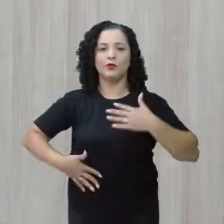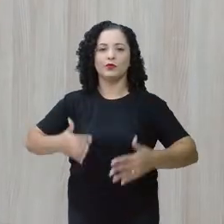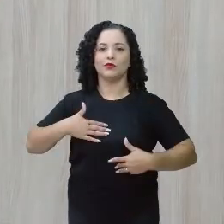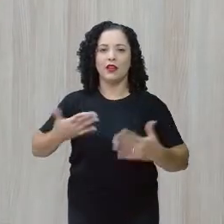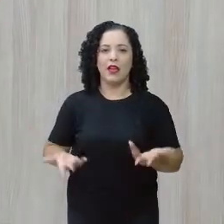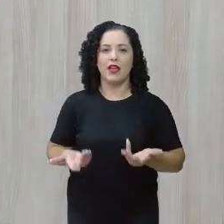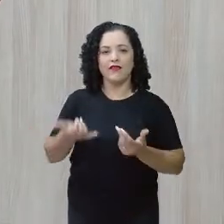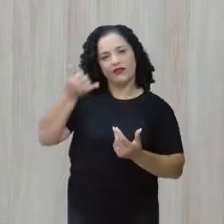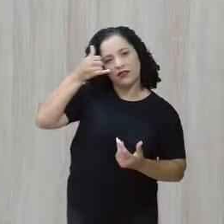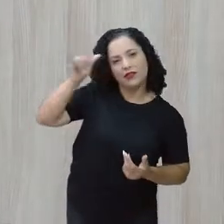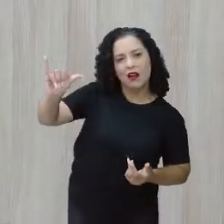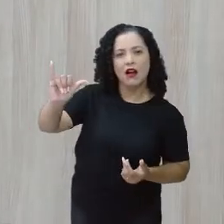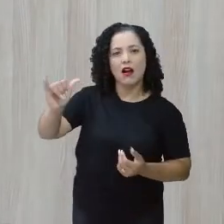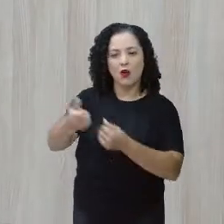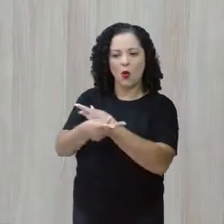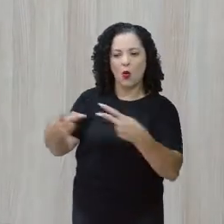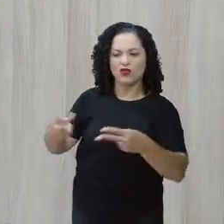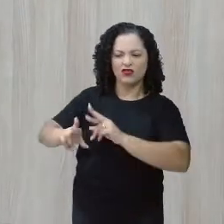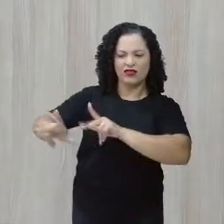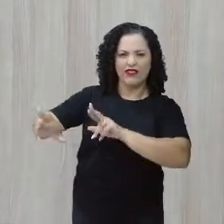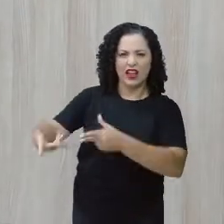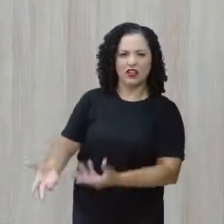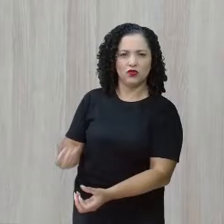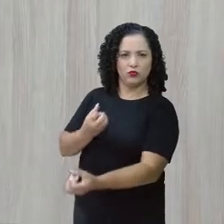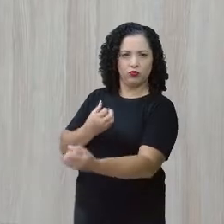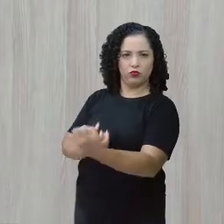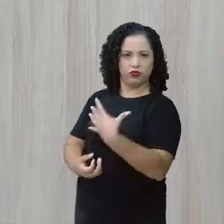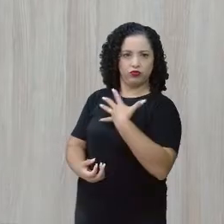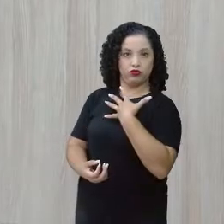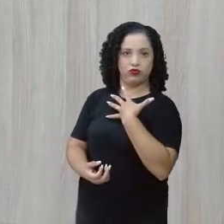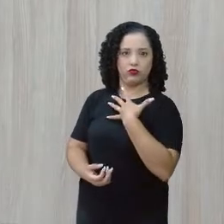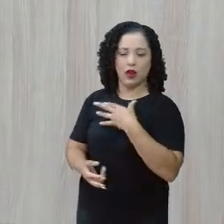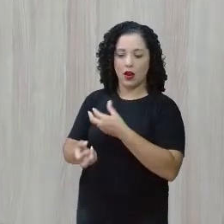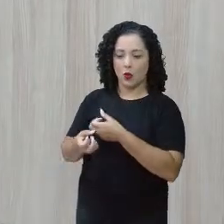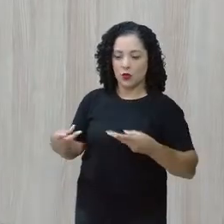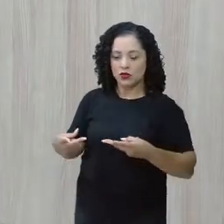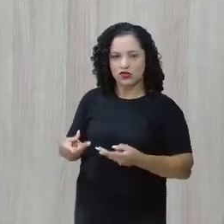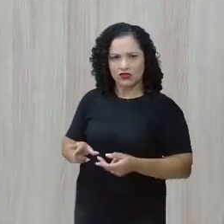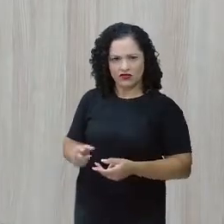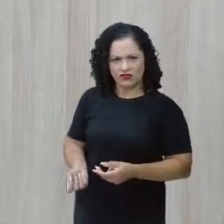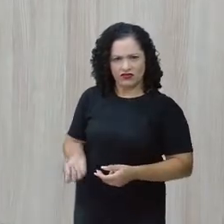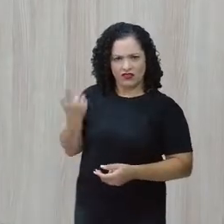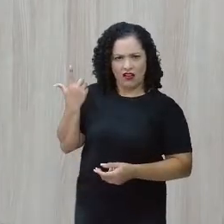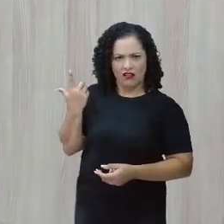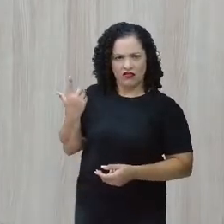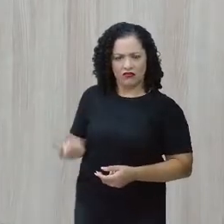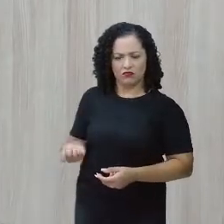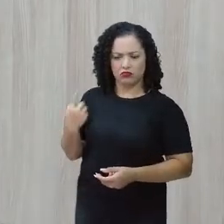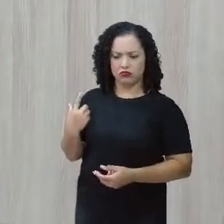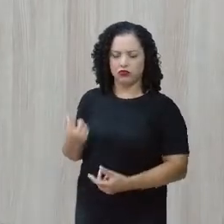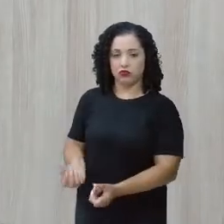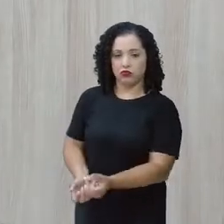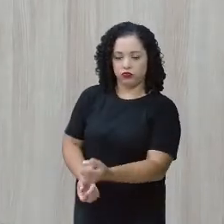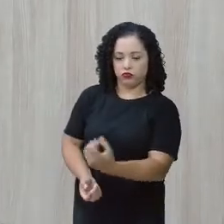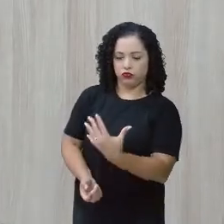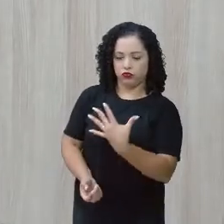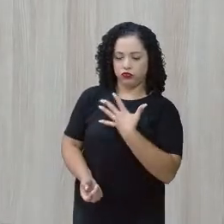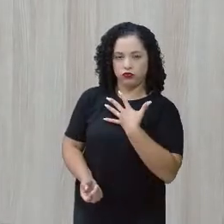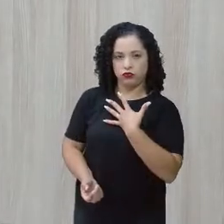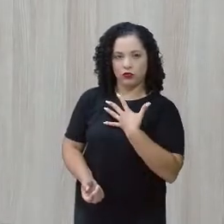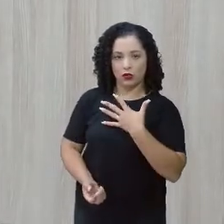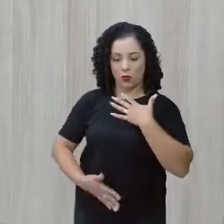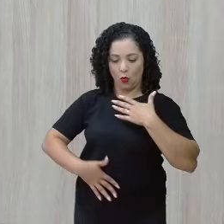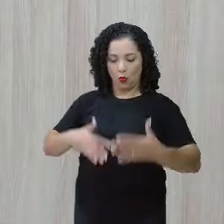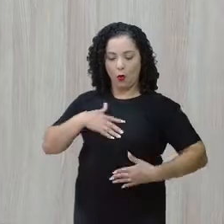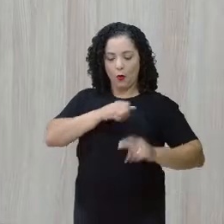corpos estranhos. Então, toda vez que entra no nosso corpo algo estranho, a nossa defesa vai agir, ou seja, os glóbulos brancos do